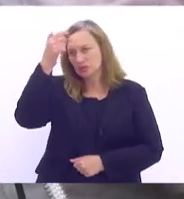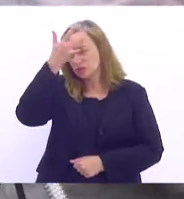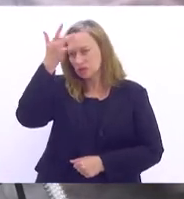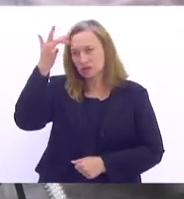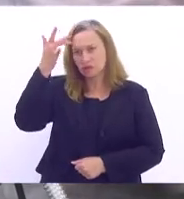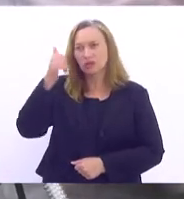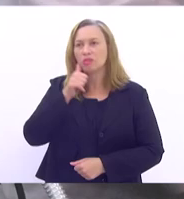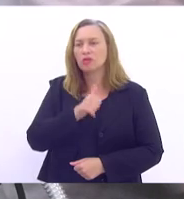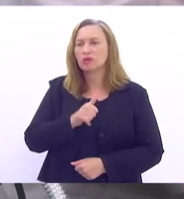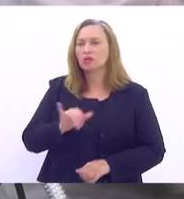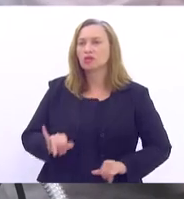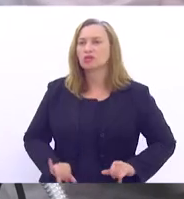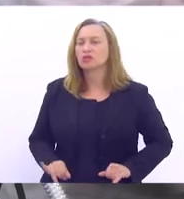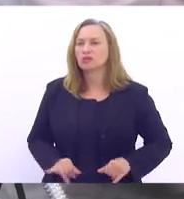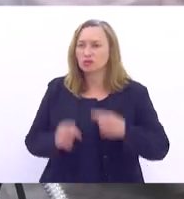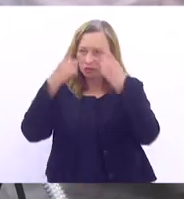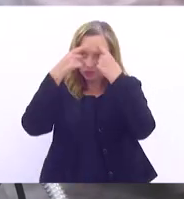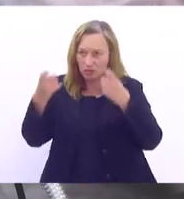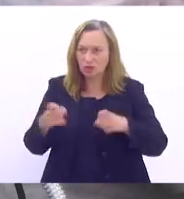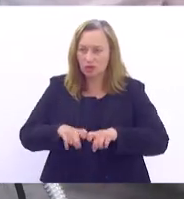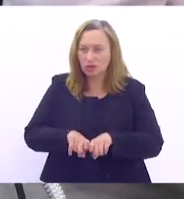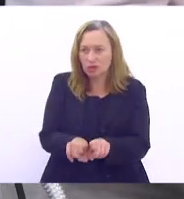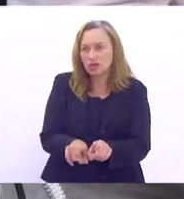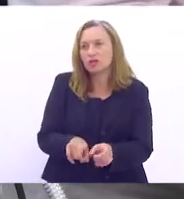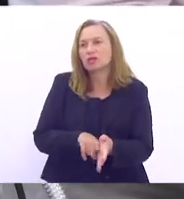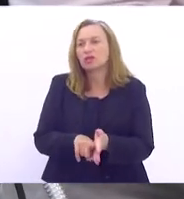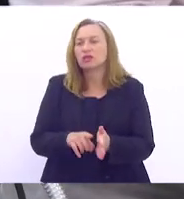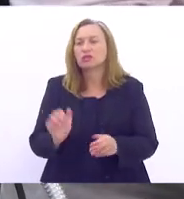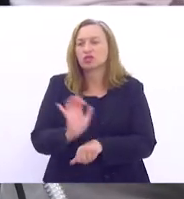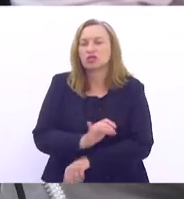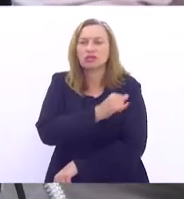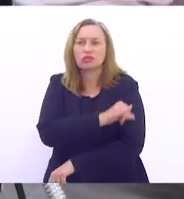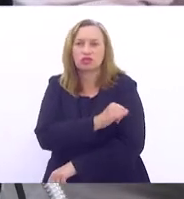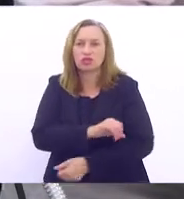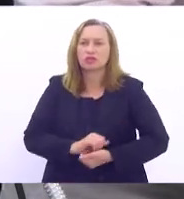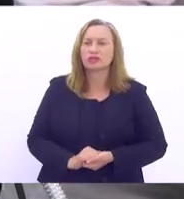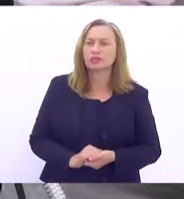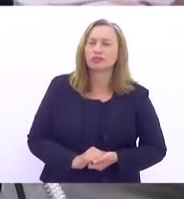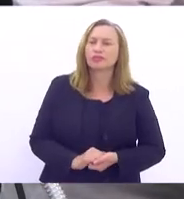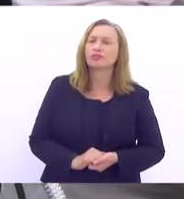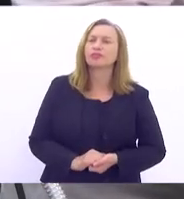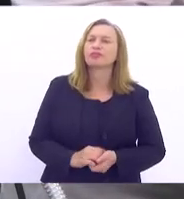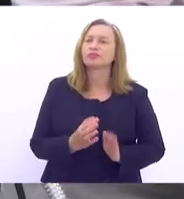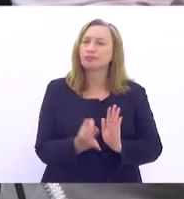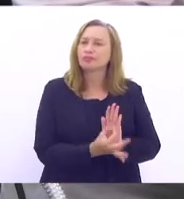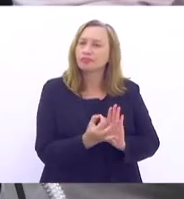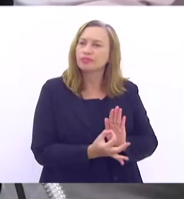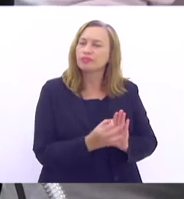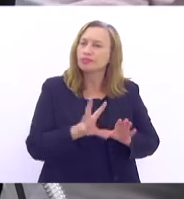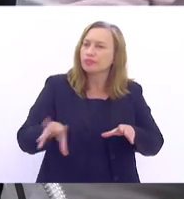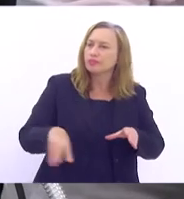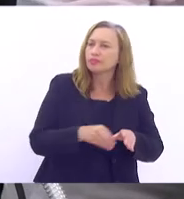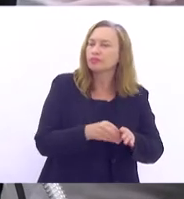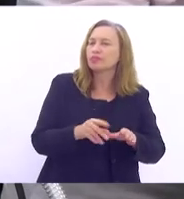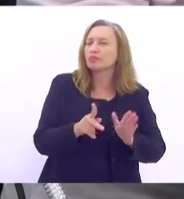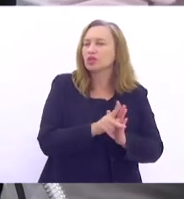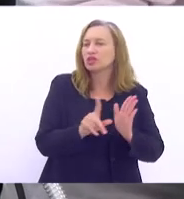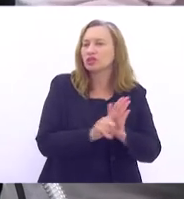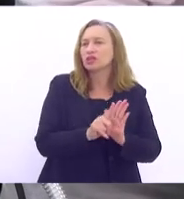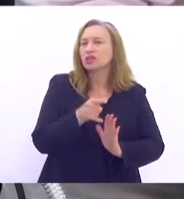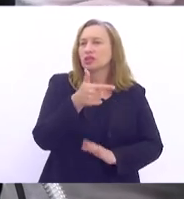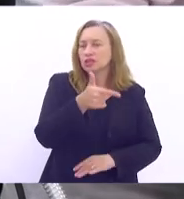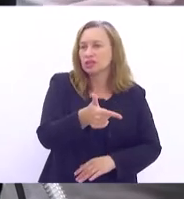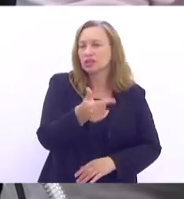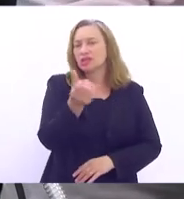para mulheres que tenham sofrido violência obstétrica no âmbito do Estado do Rio de Janeiro. O parecer original é pela anexação ao projeto de lei